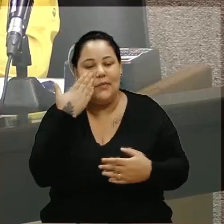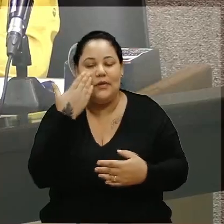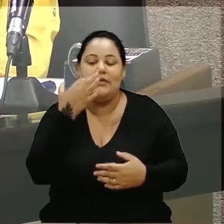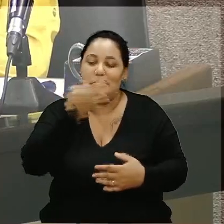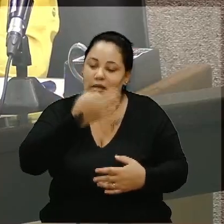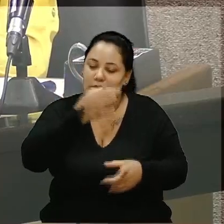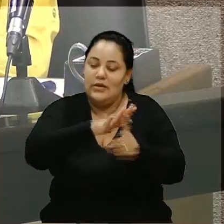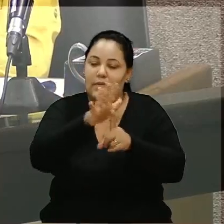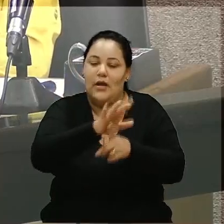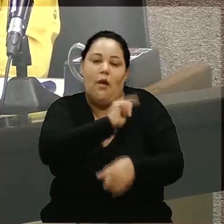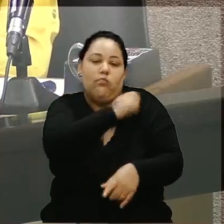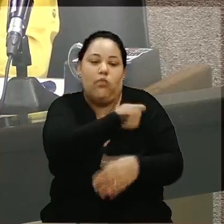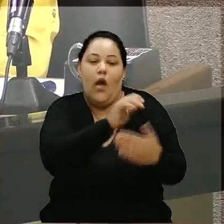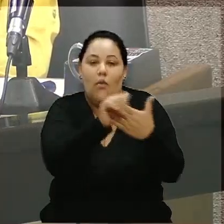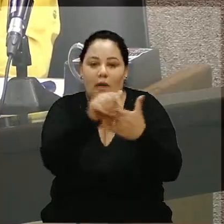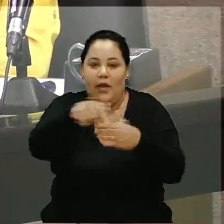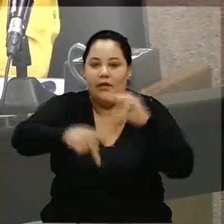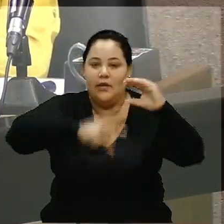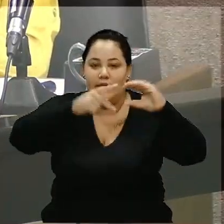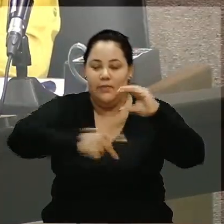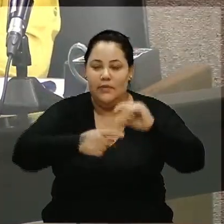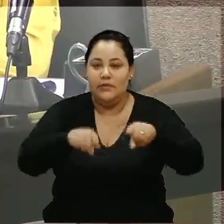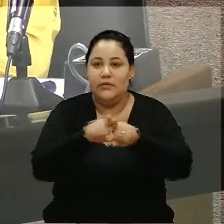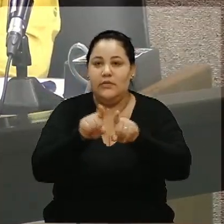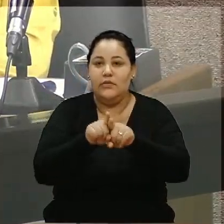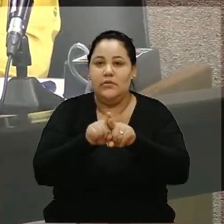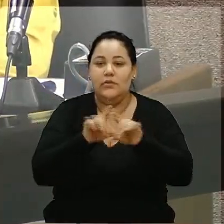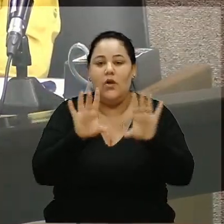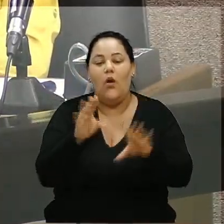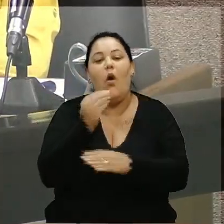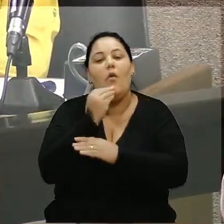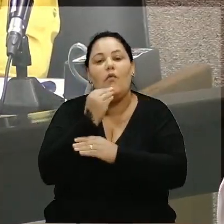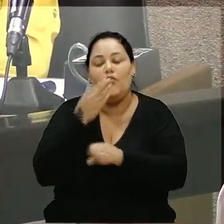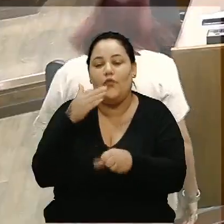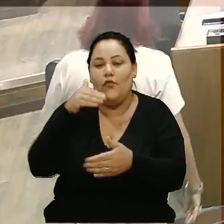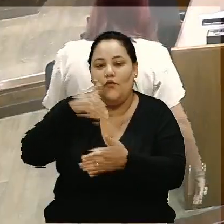fiscalização aqui na Câmara de Vereadores. Por óbvio, eu voto favorável. Obrigado, senhor presidente.